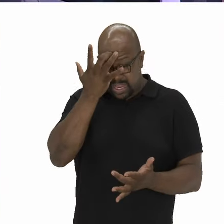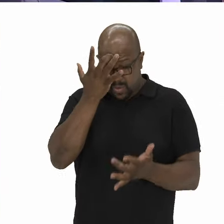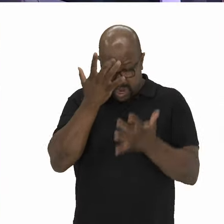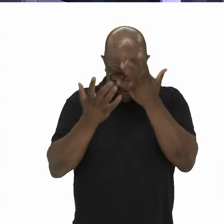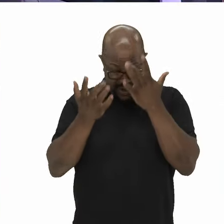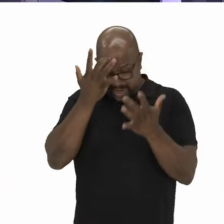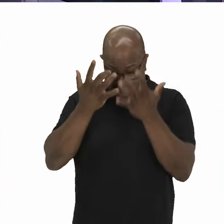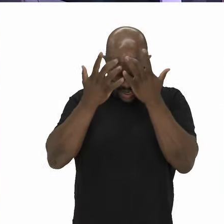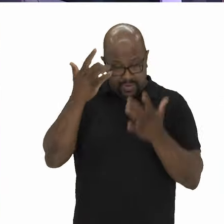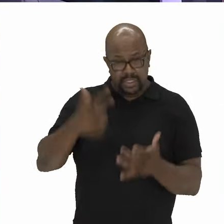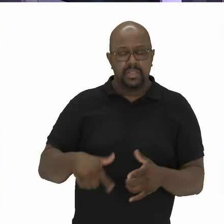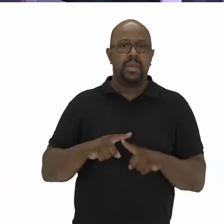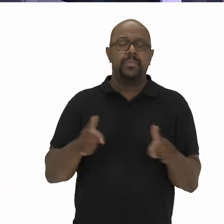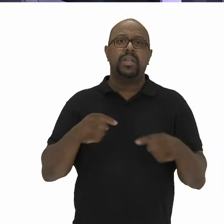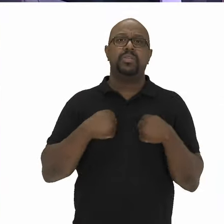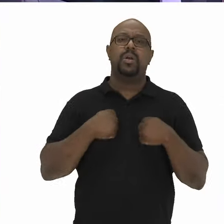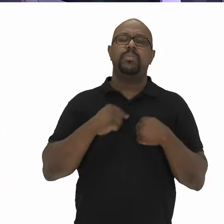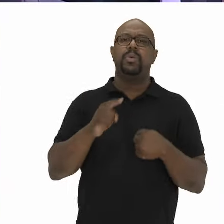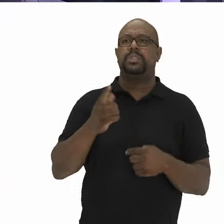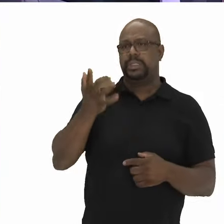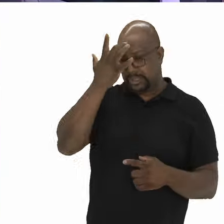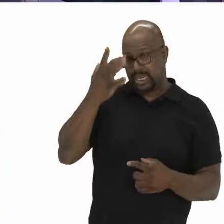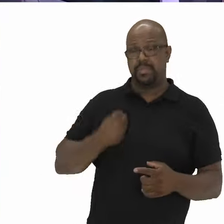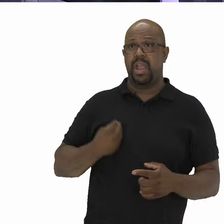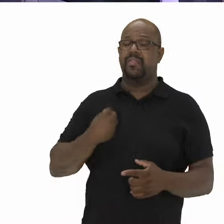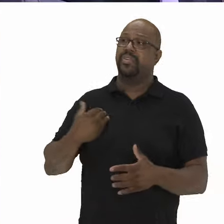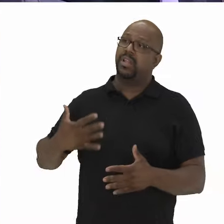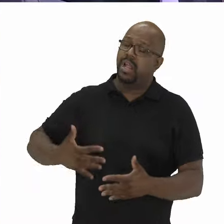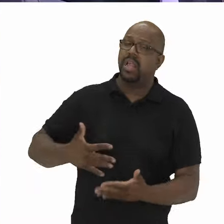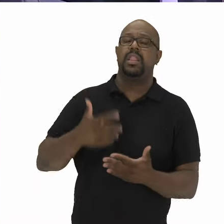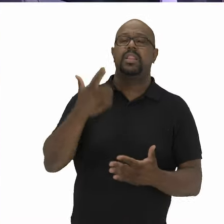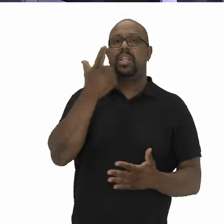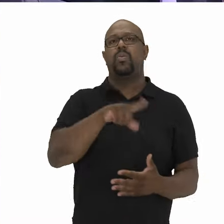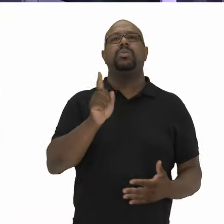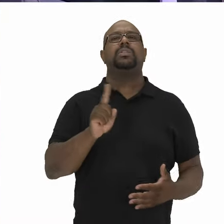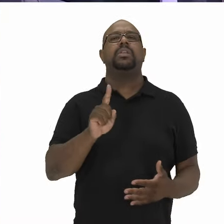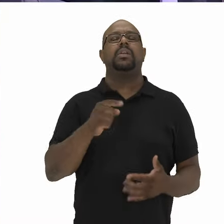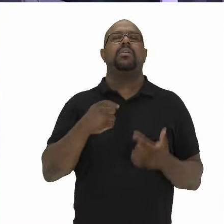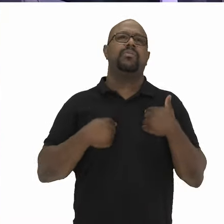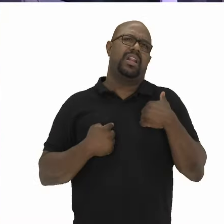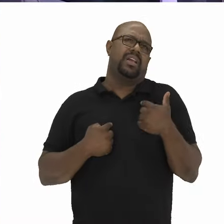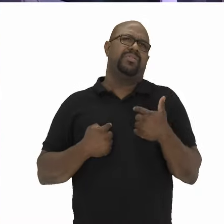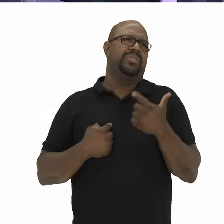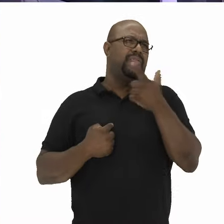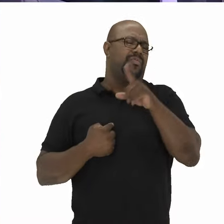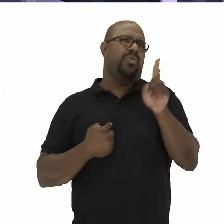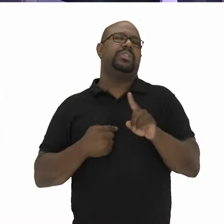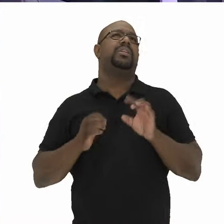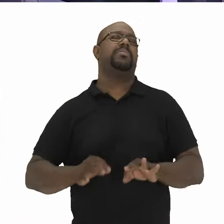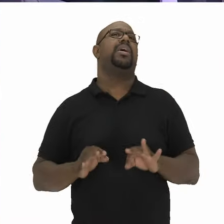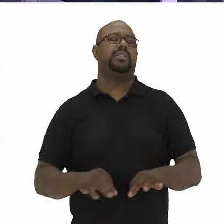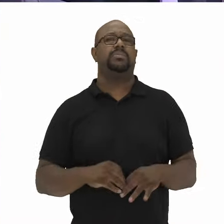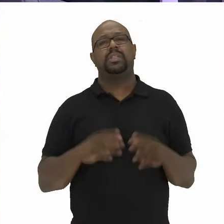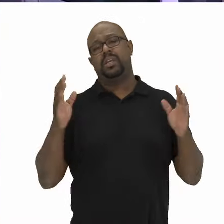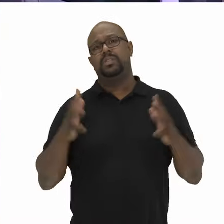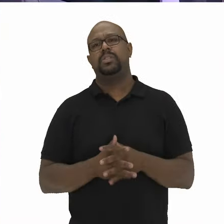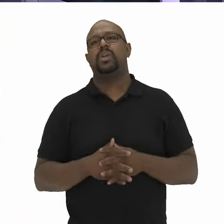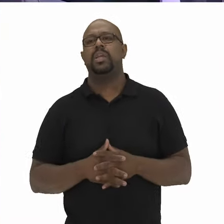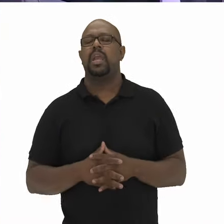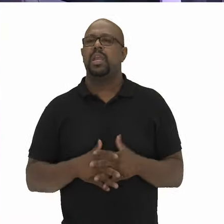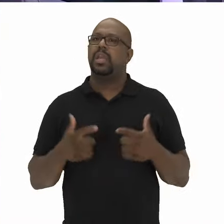decorar diversas vezes só que como eu já tentava decorar minha vida inteira e não conseguia eu pensava não vou conseguir